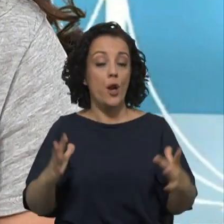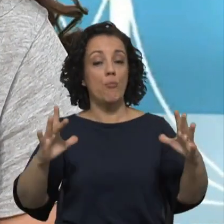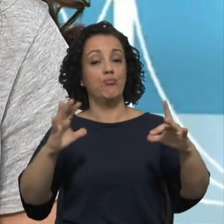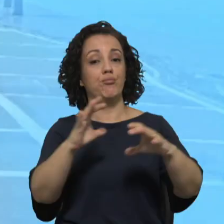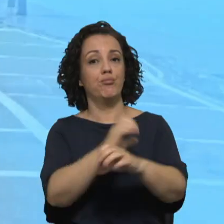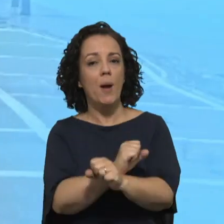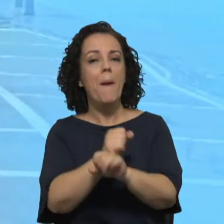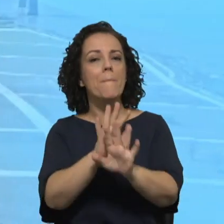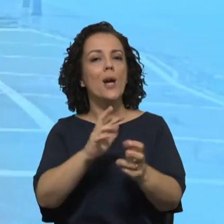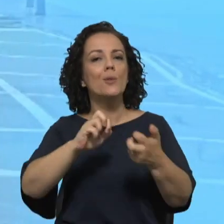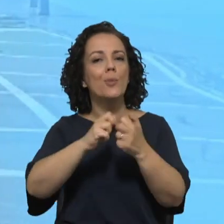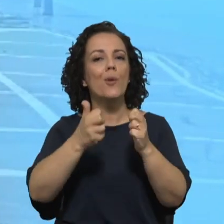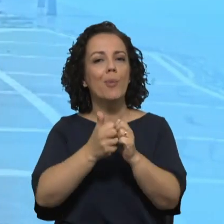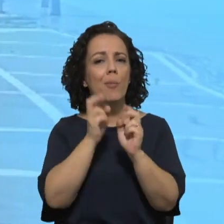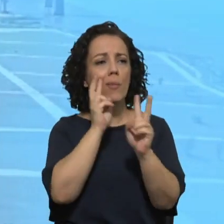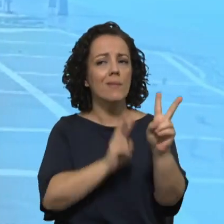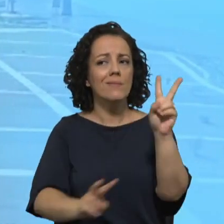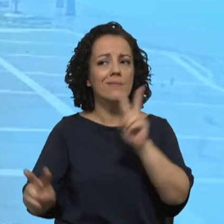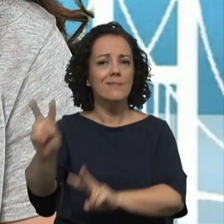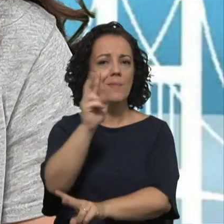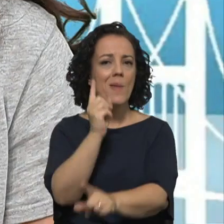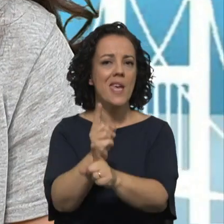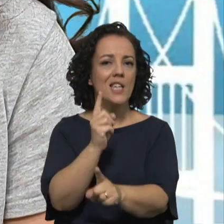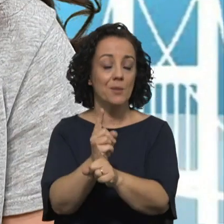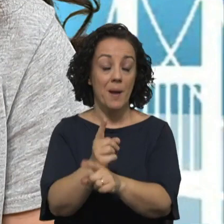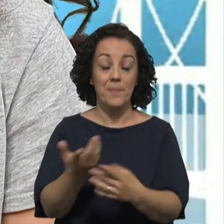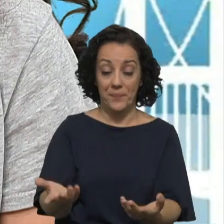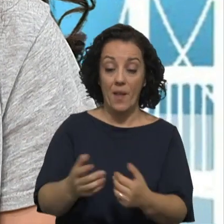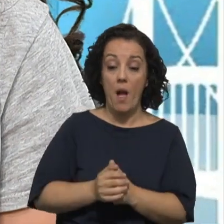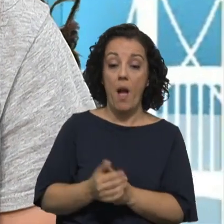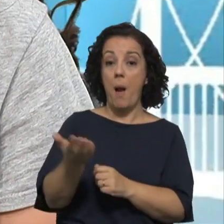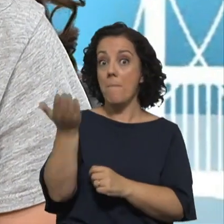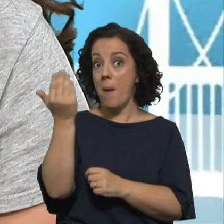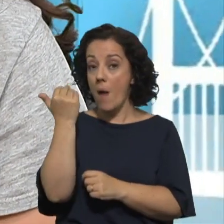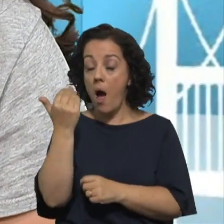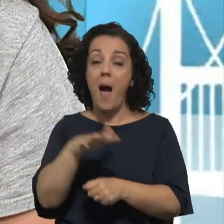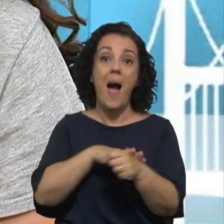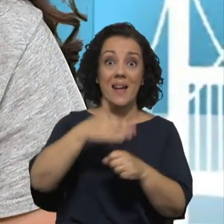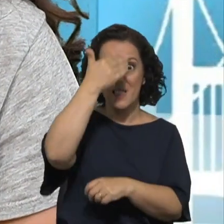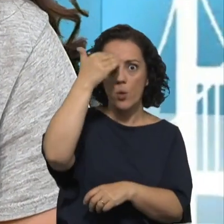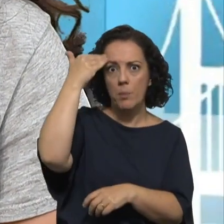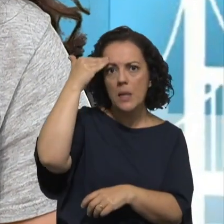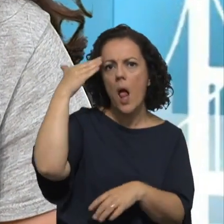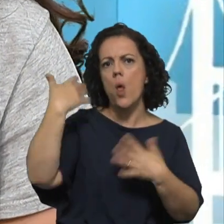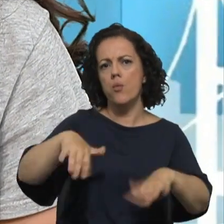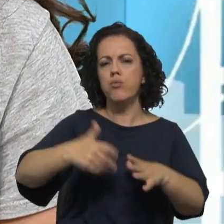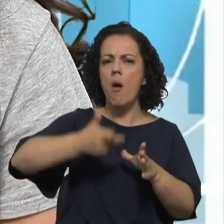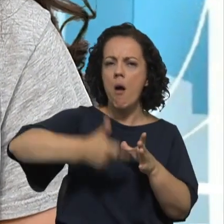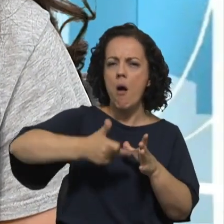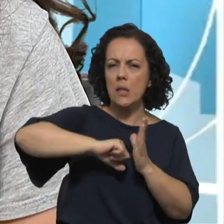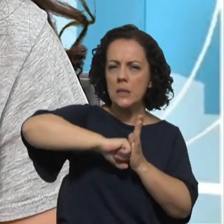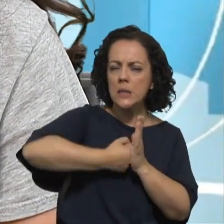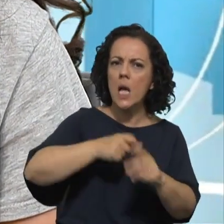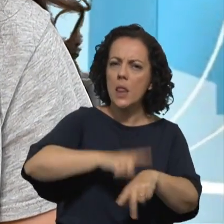insuficiências permanecem. E o que é que continua a acontecer? No caso da saúde mental, estamos a falar de um confinamento muito prolongado.